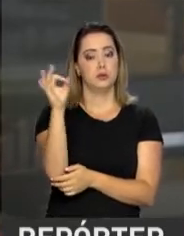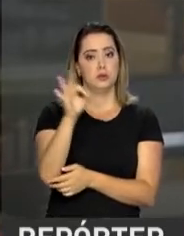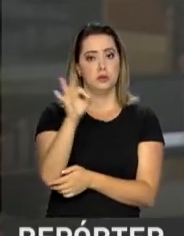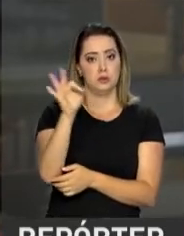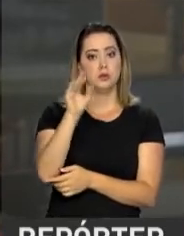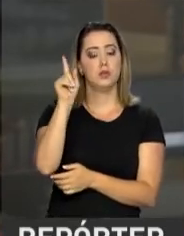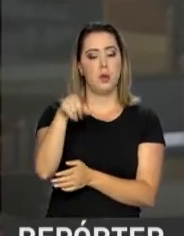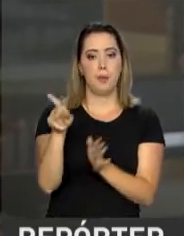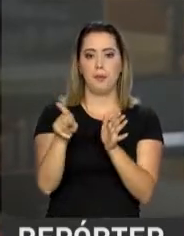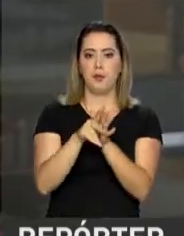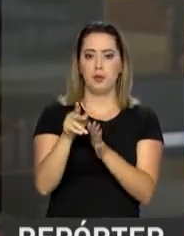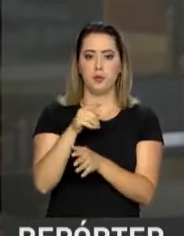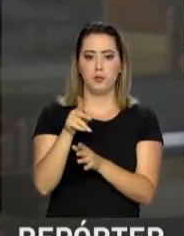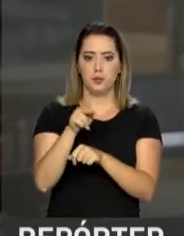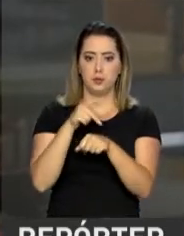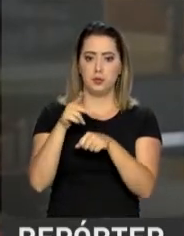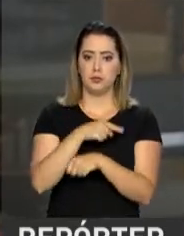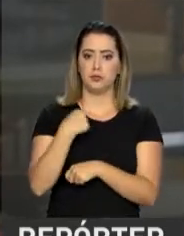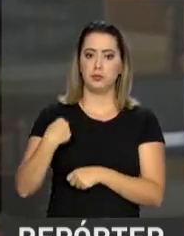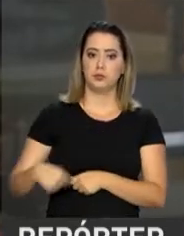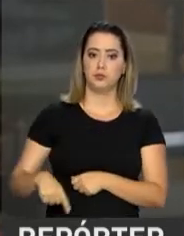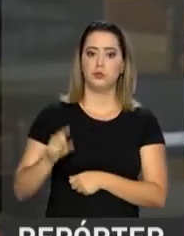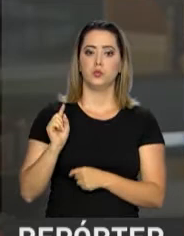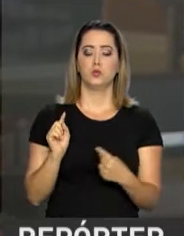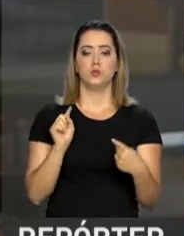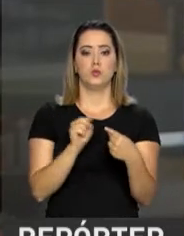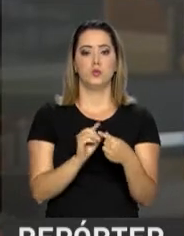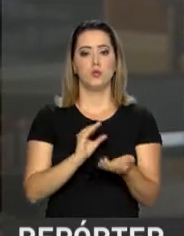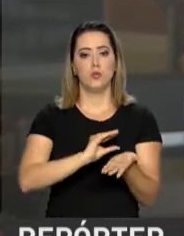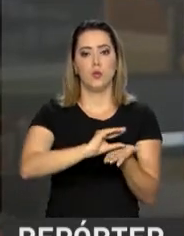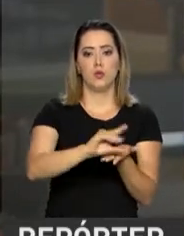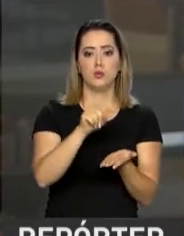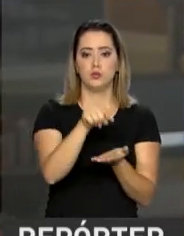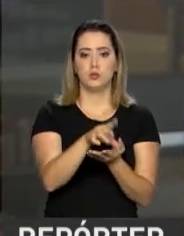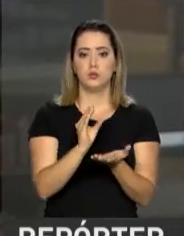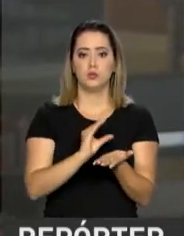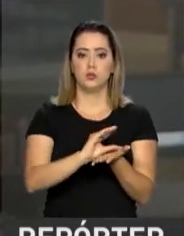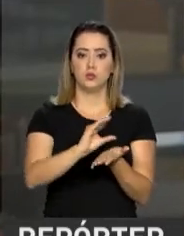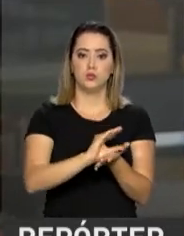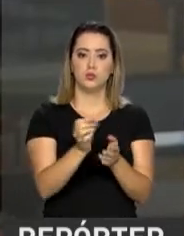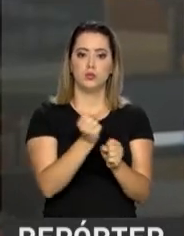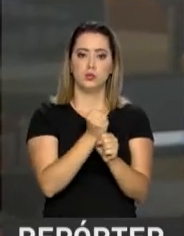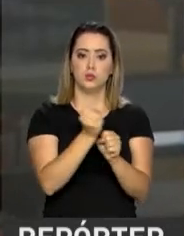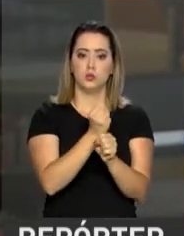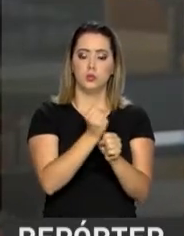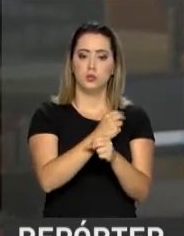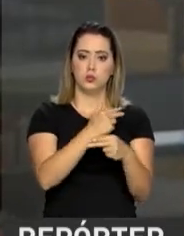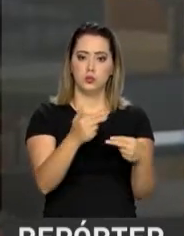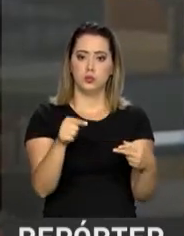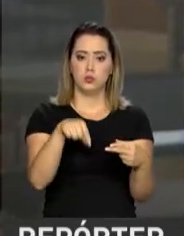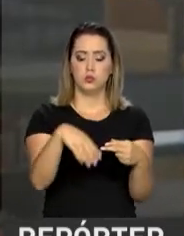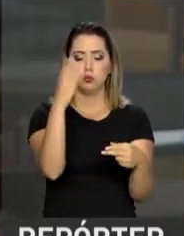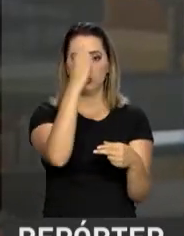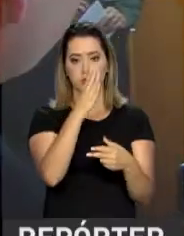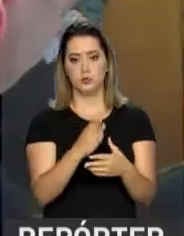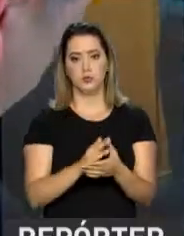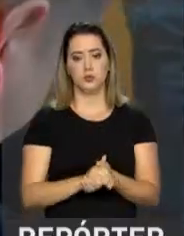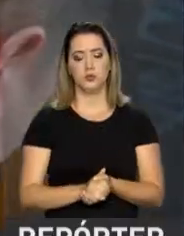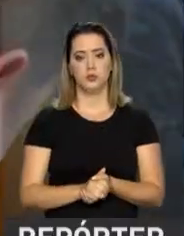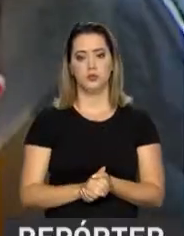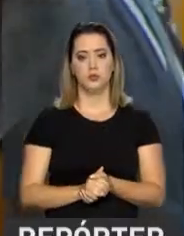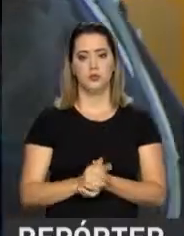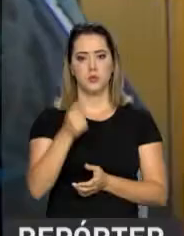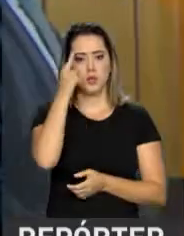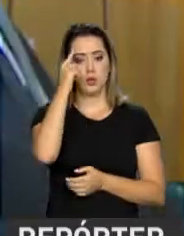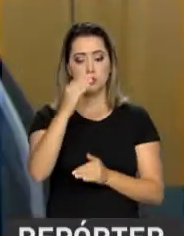são chineses a meta é destinar o dinheiro para investimentos em infraestrutura aqui no brasil e como